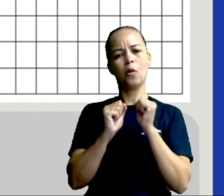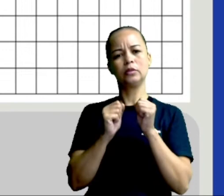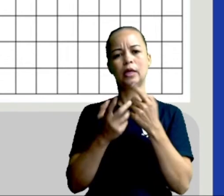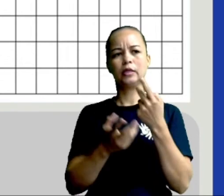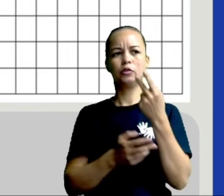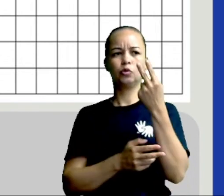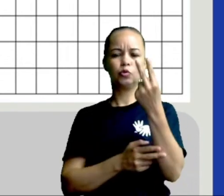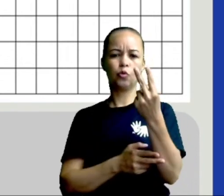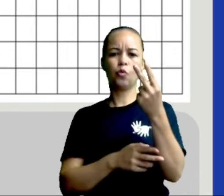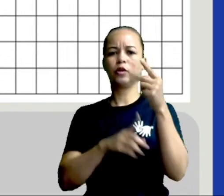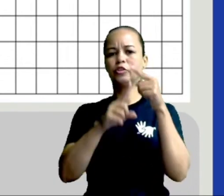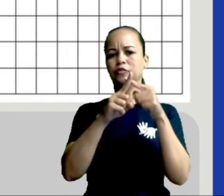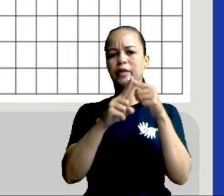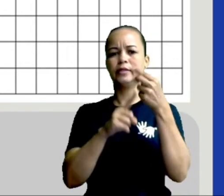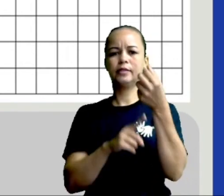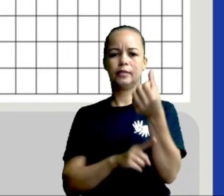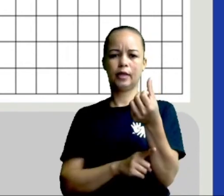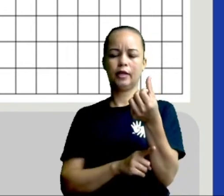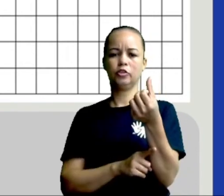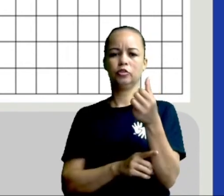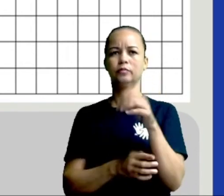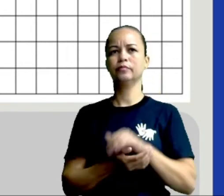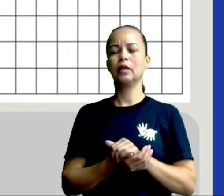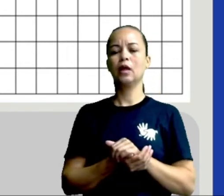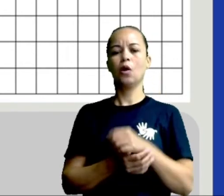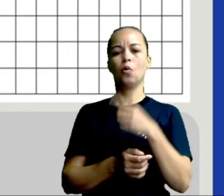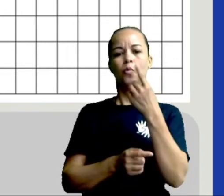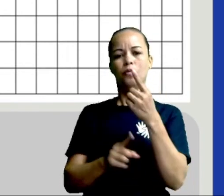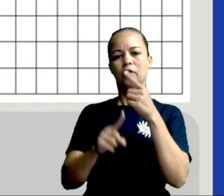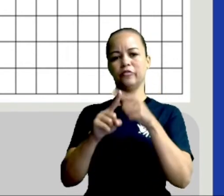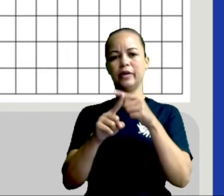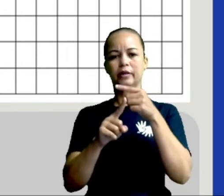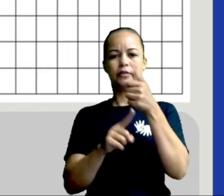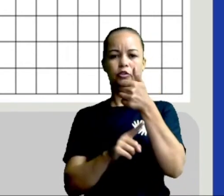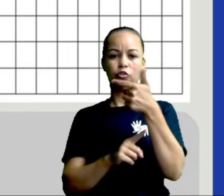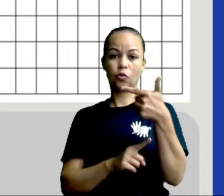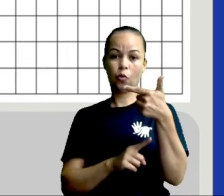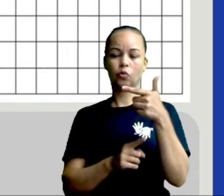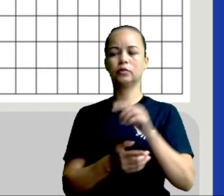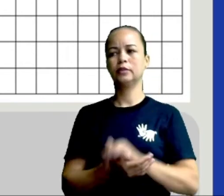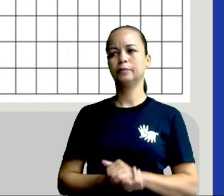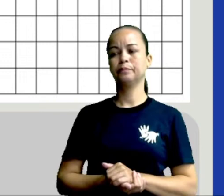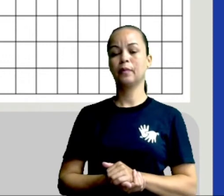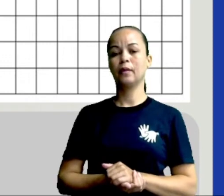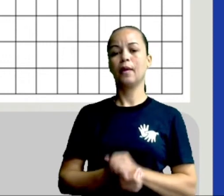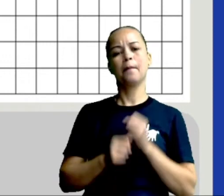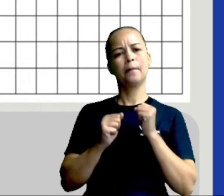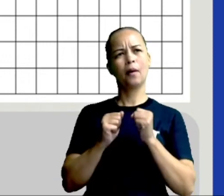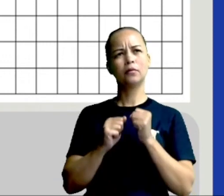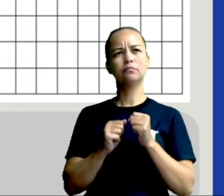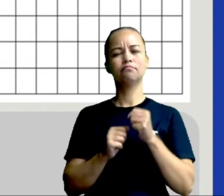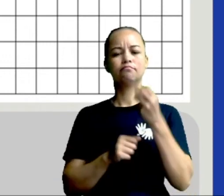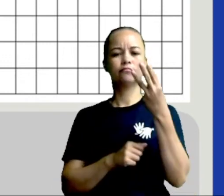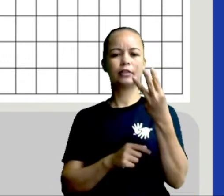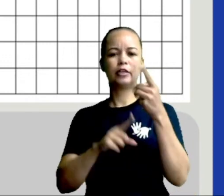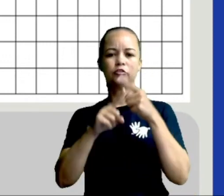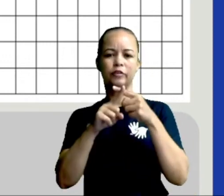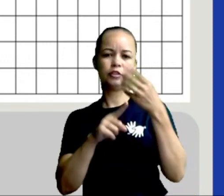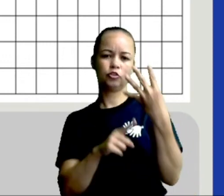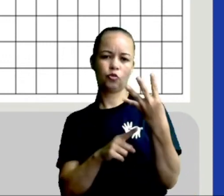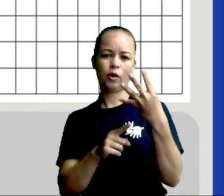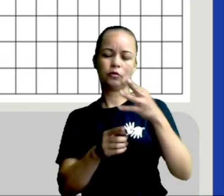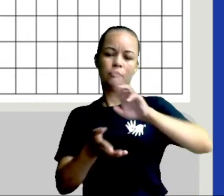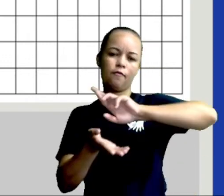2 vezes 6, 1 vezes 12, né? Eu posso fazer 3 vezes 4 e